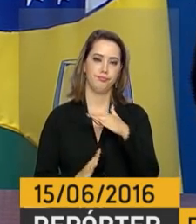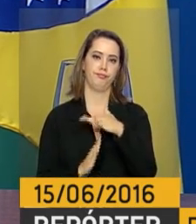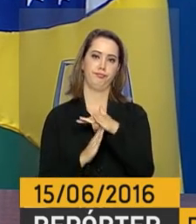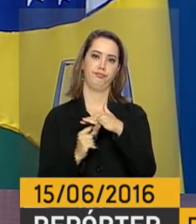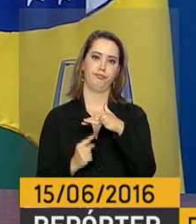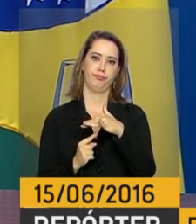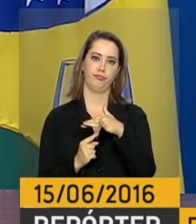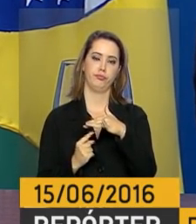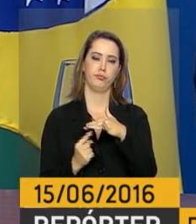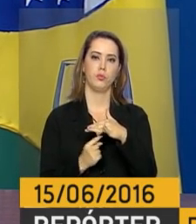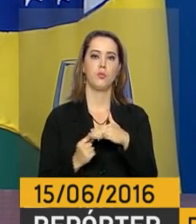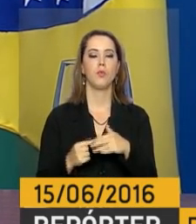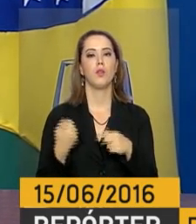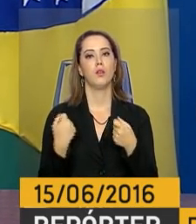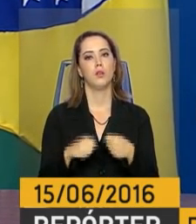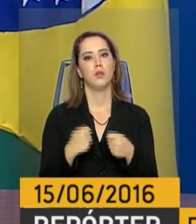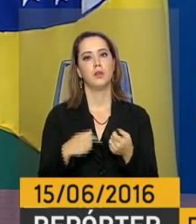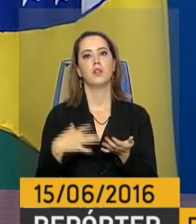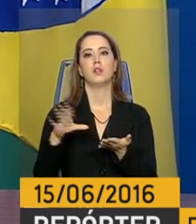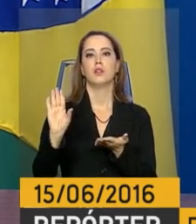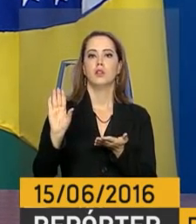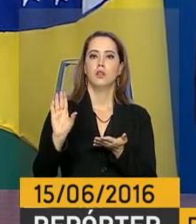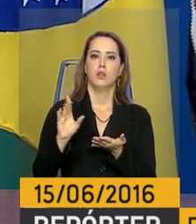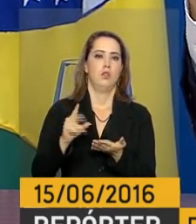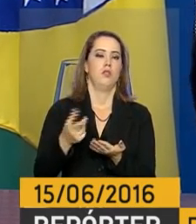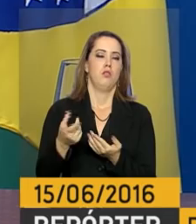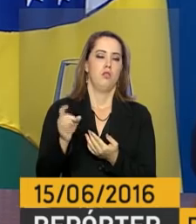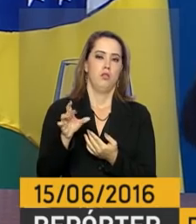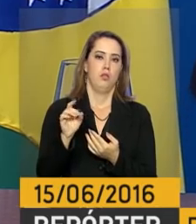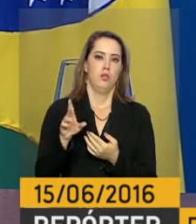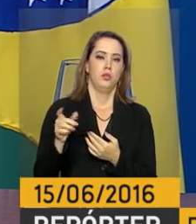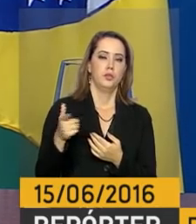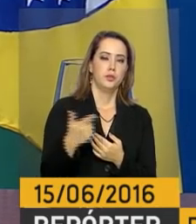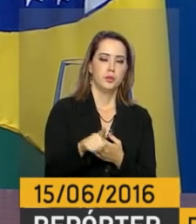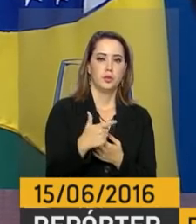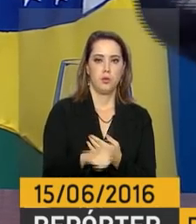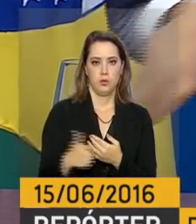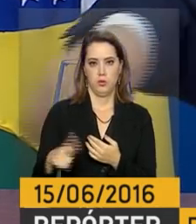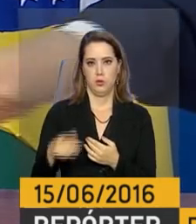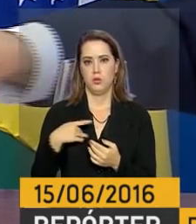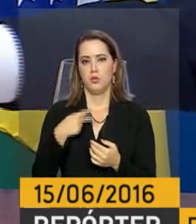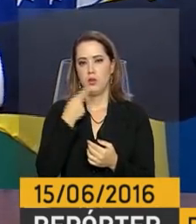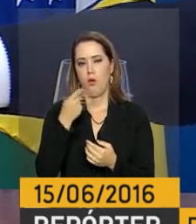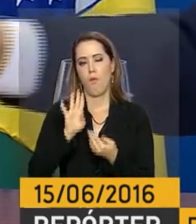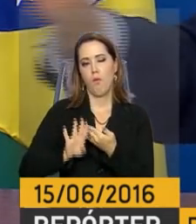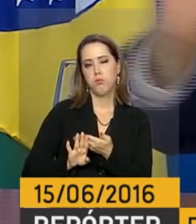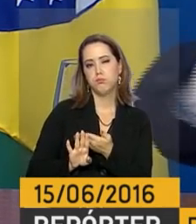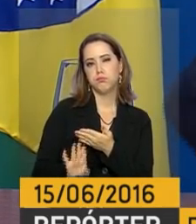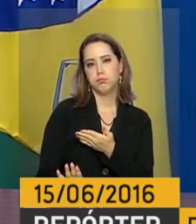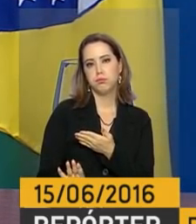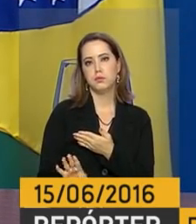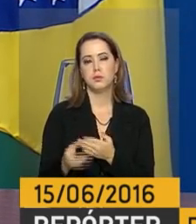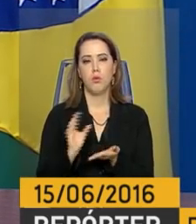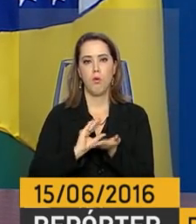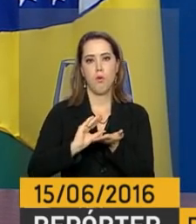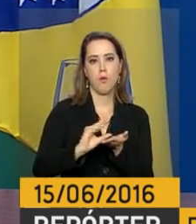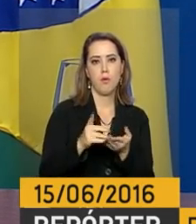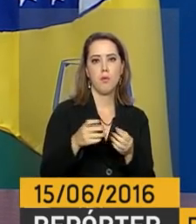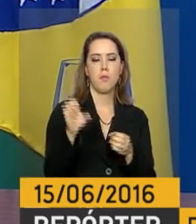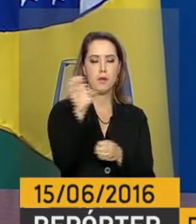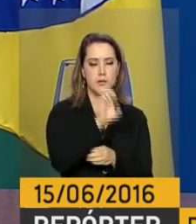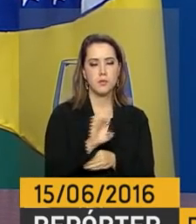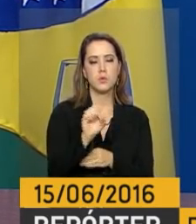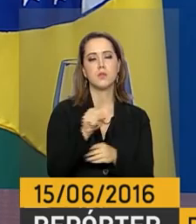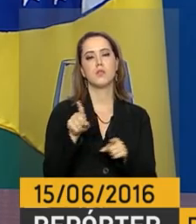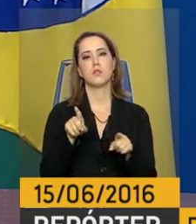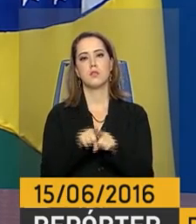mencionei. a capitalização de estatais independentes, a questão de repasses pros estados, porque é quando a